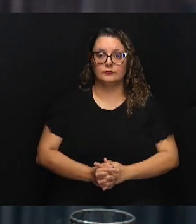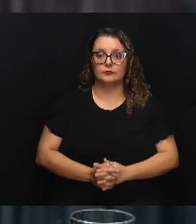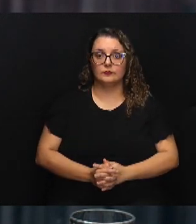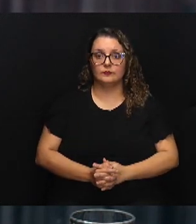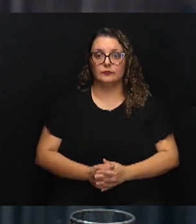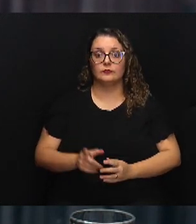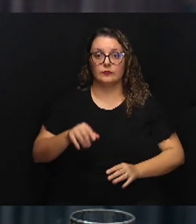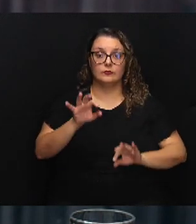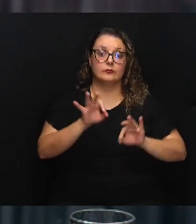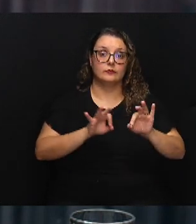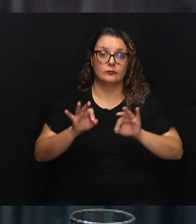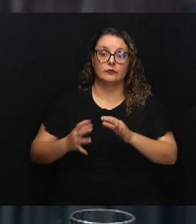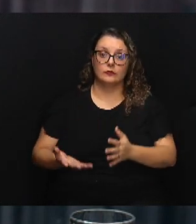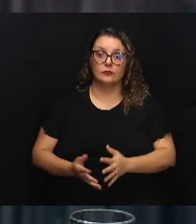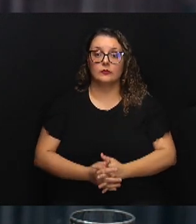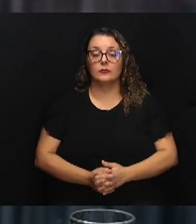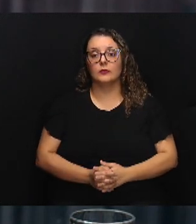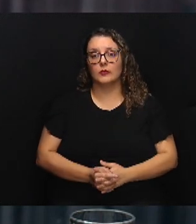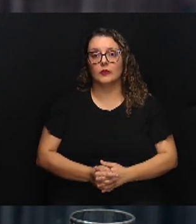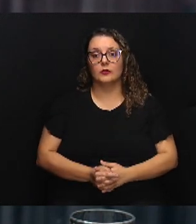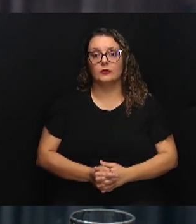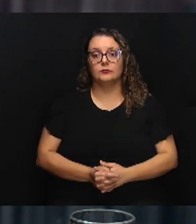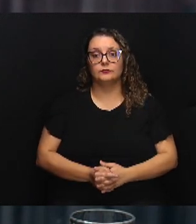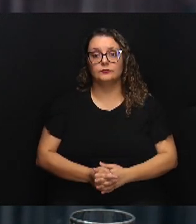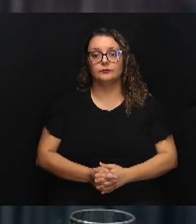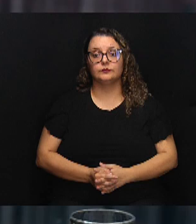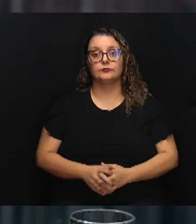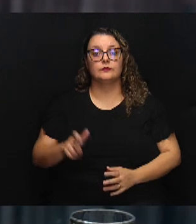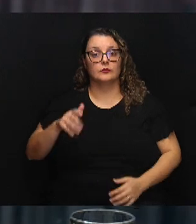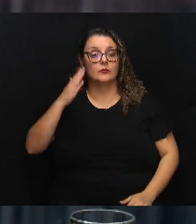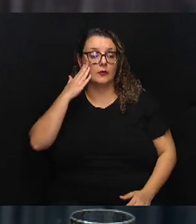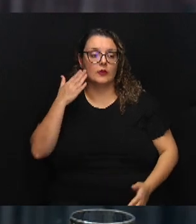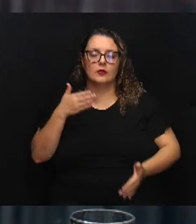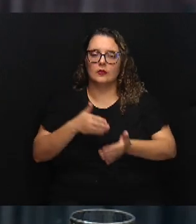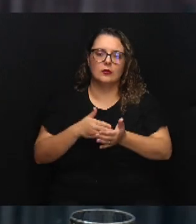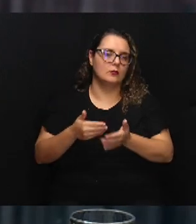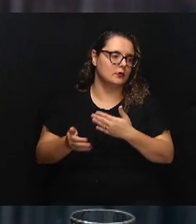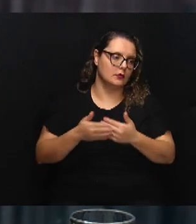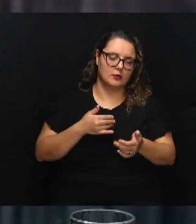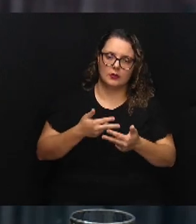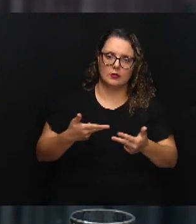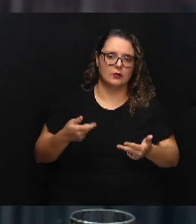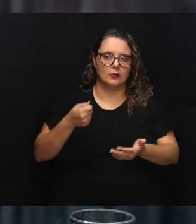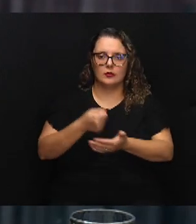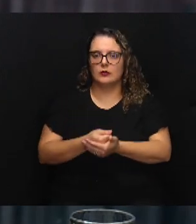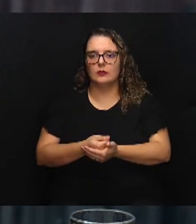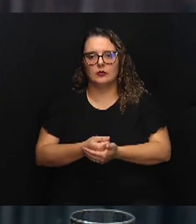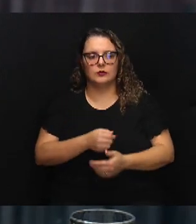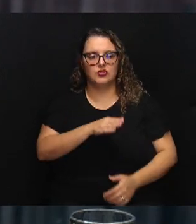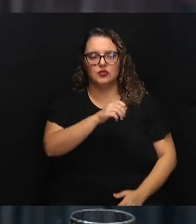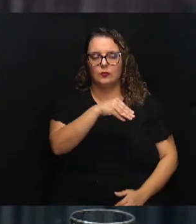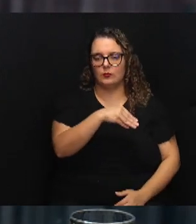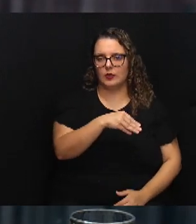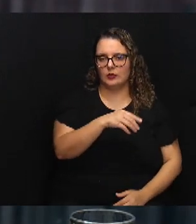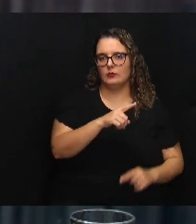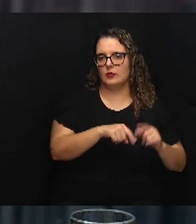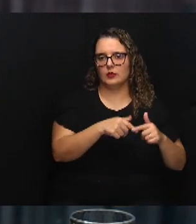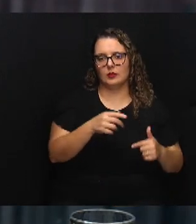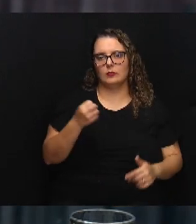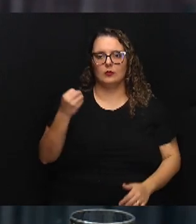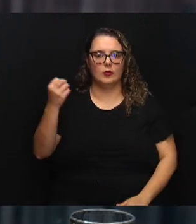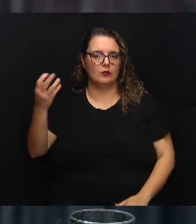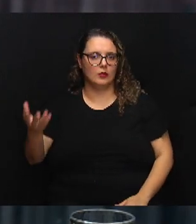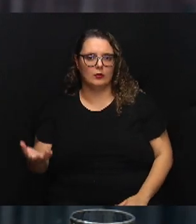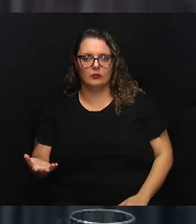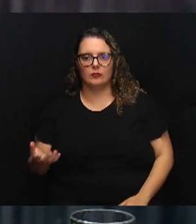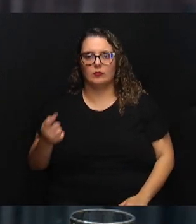do planejamento, né? A pessoa sabendo o seu limite, como qualquer coisa que a gente compre hoje, desde um bem material, né, uma viagem,